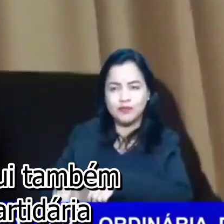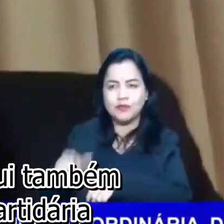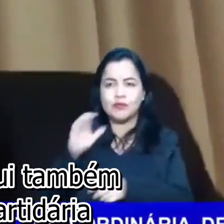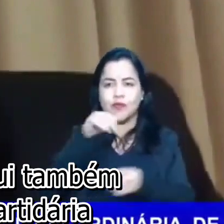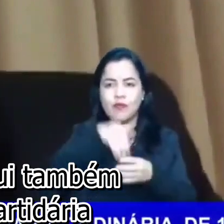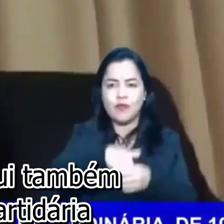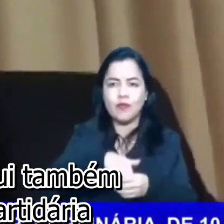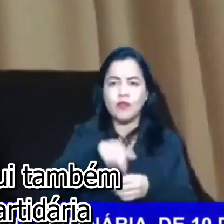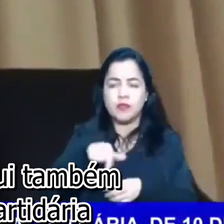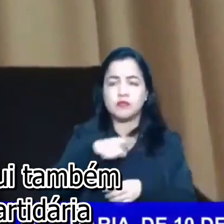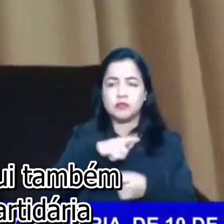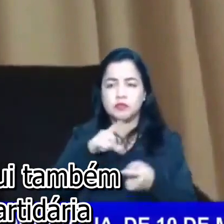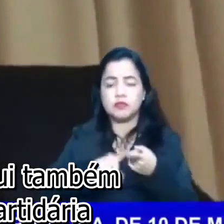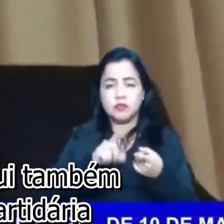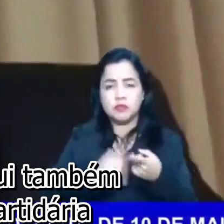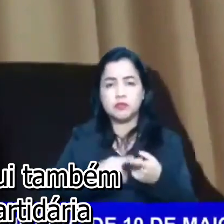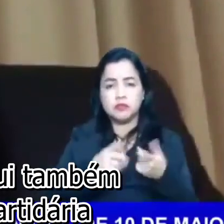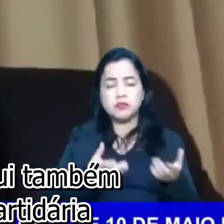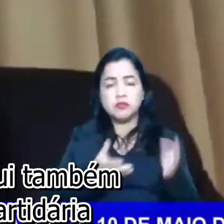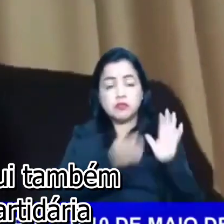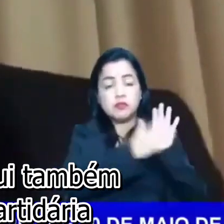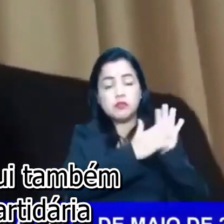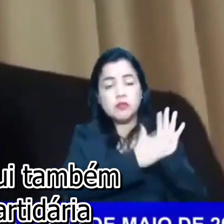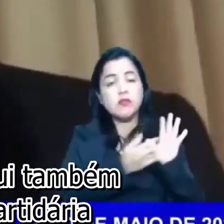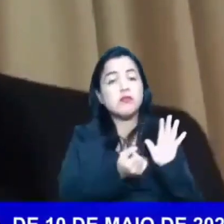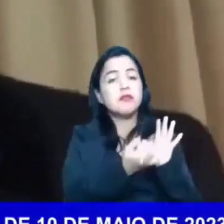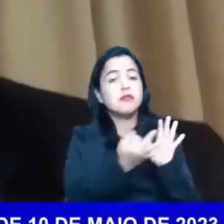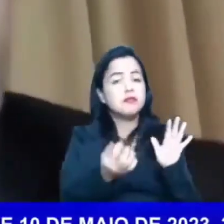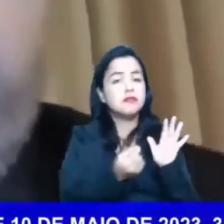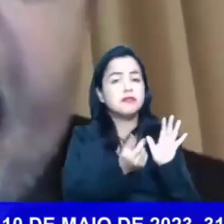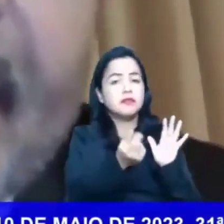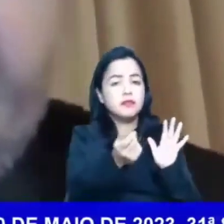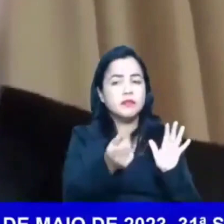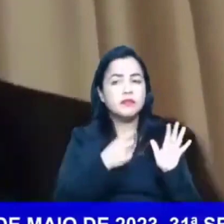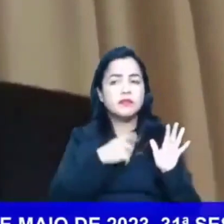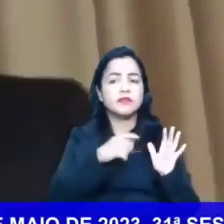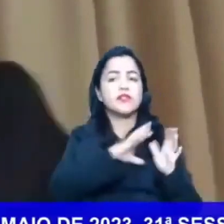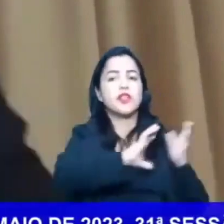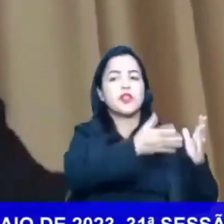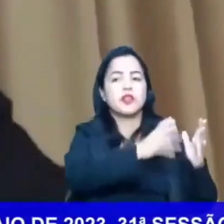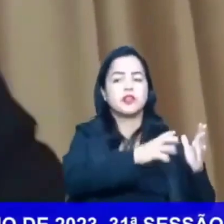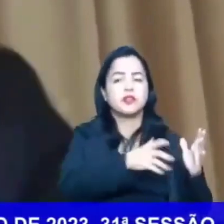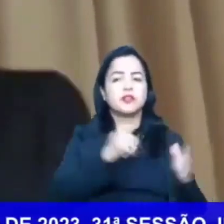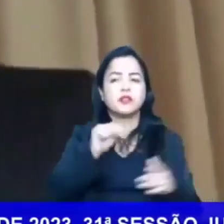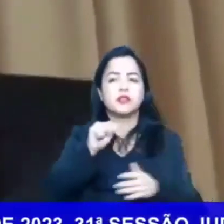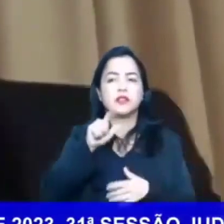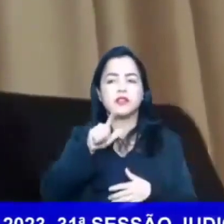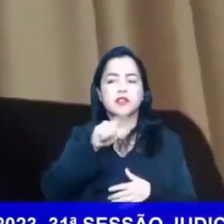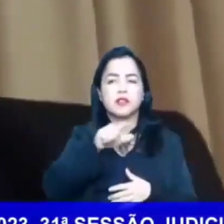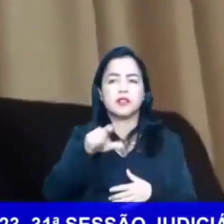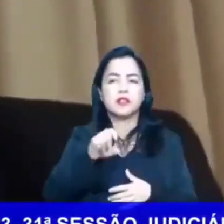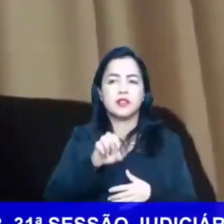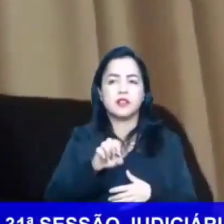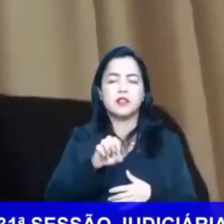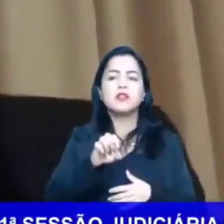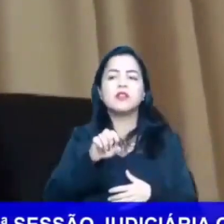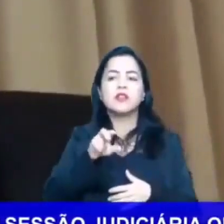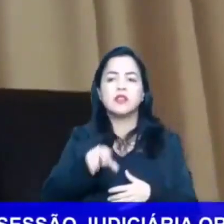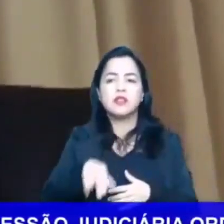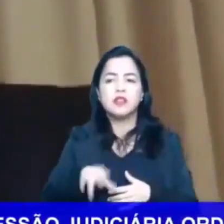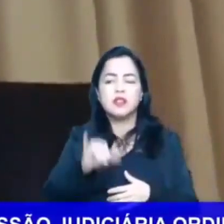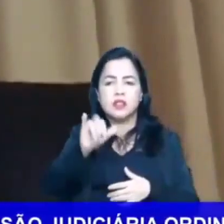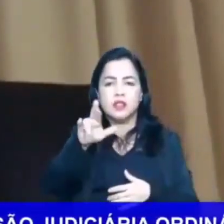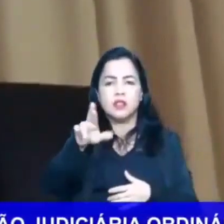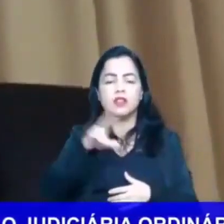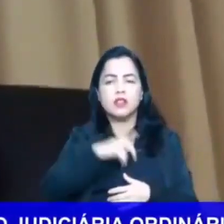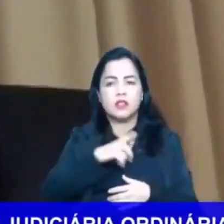aqui também é de prestação de contas, final de contas partidária da candidata ao ZENI na atividade